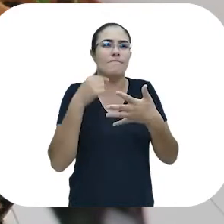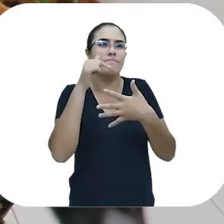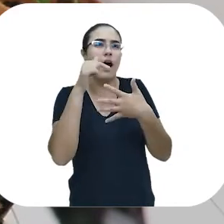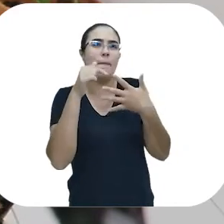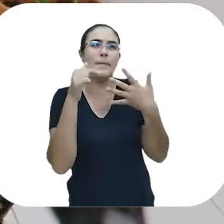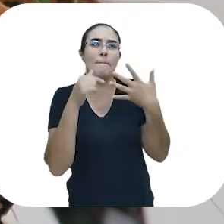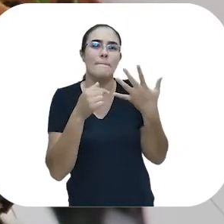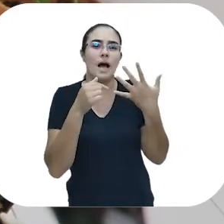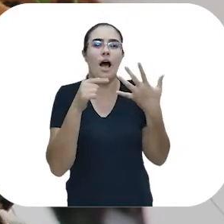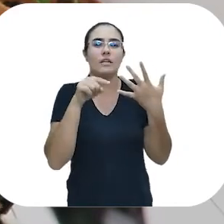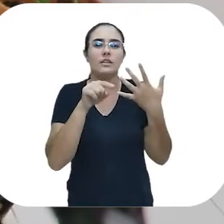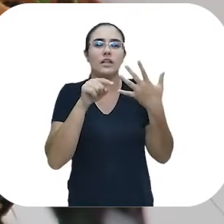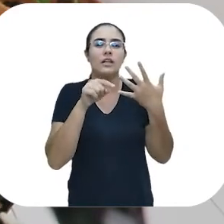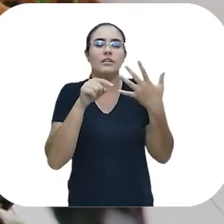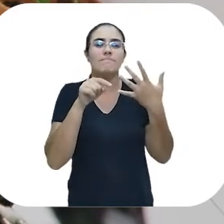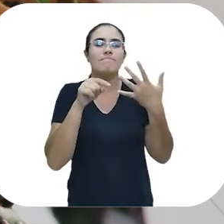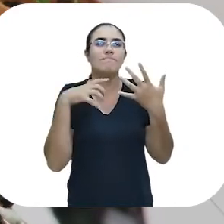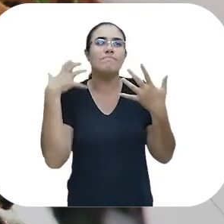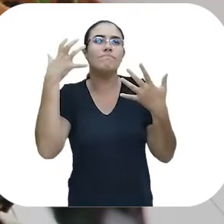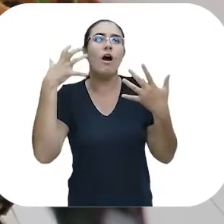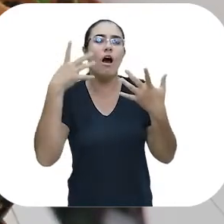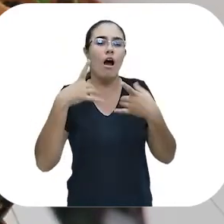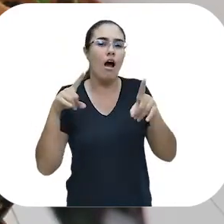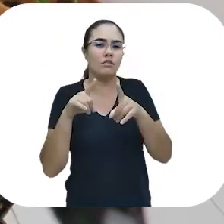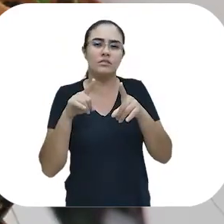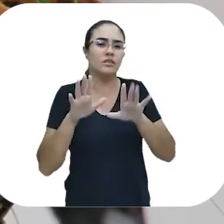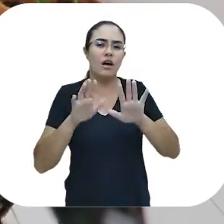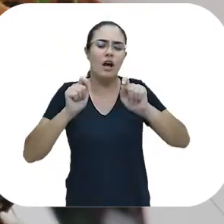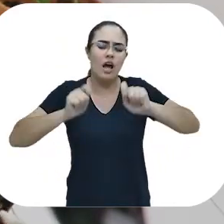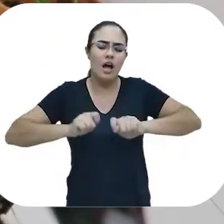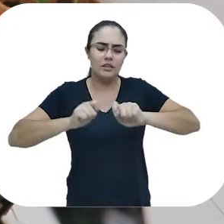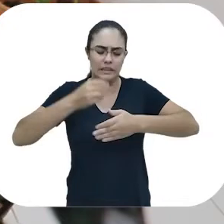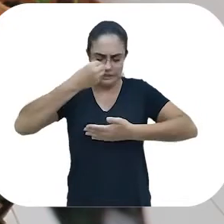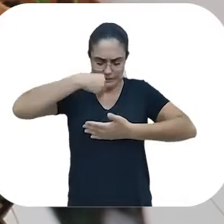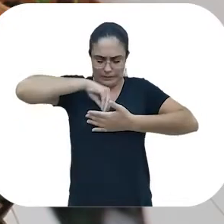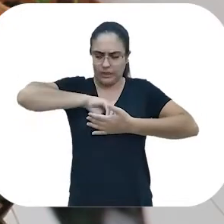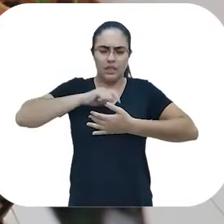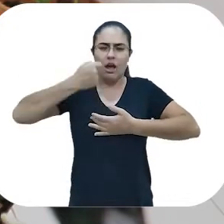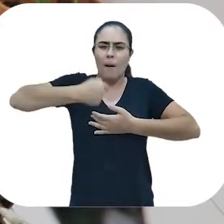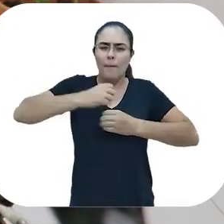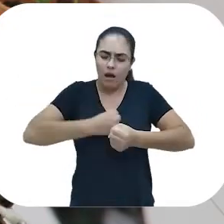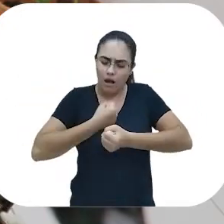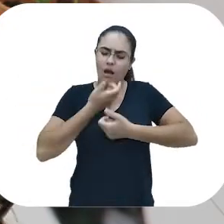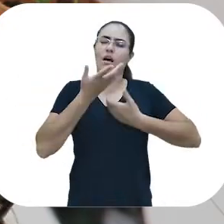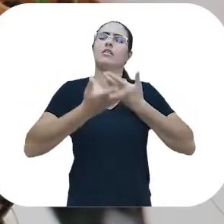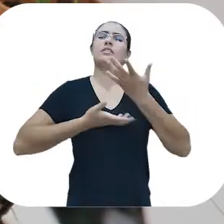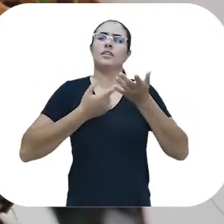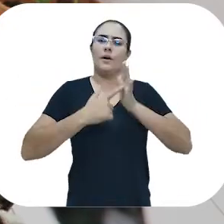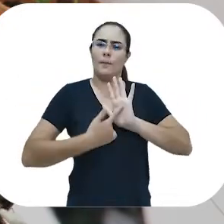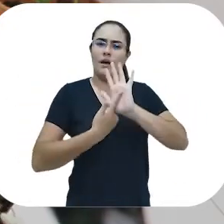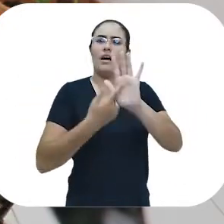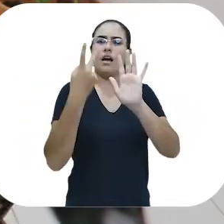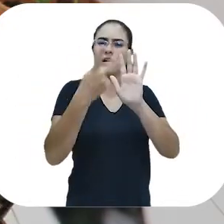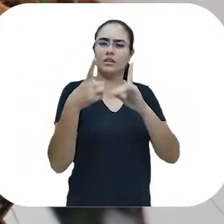E que você não deixe ela só dentro de você, né? Que você tenha a oportunidade de mostrar a sua música, que você tenha a oportunidade de